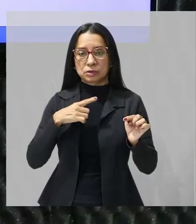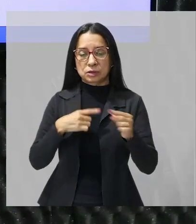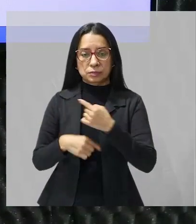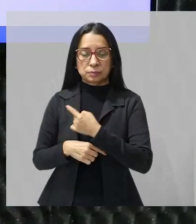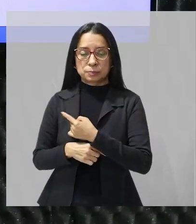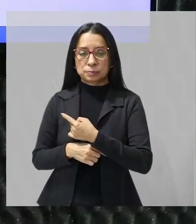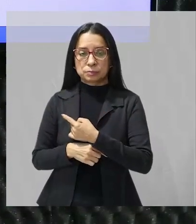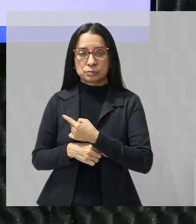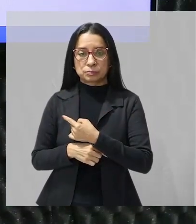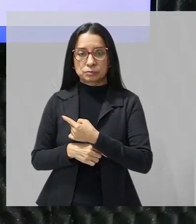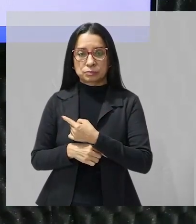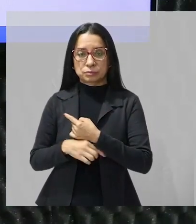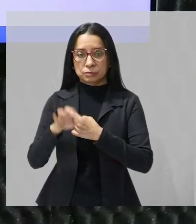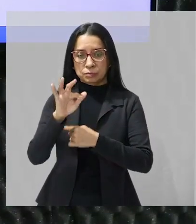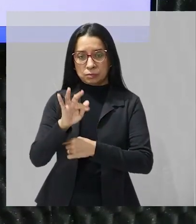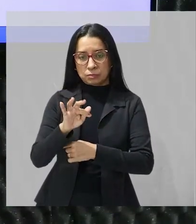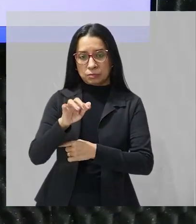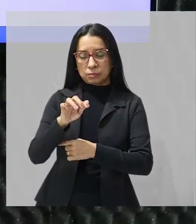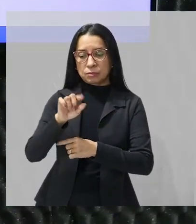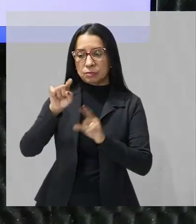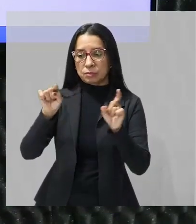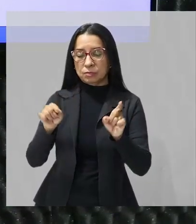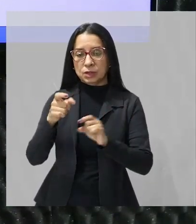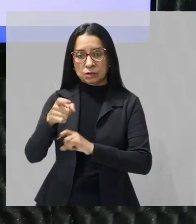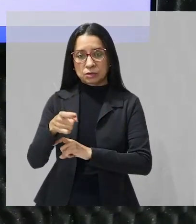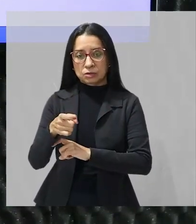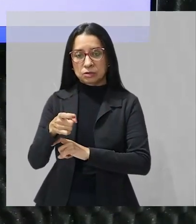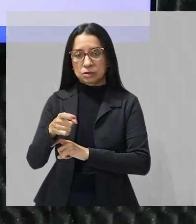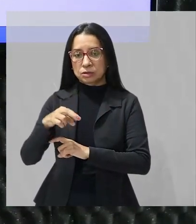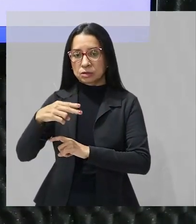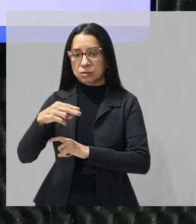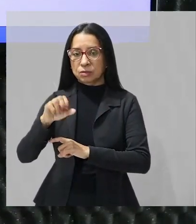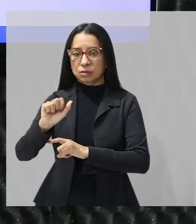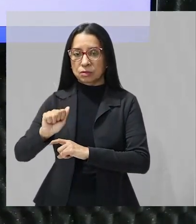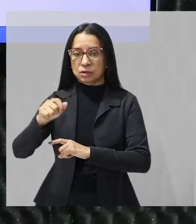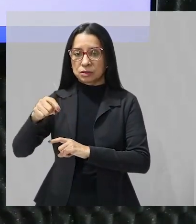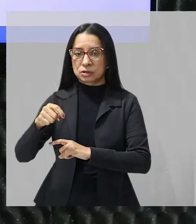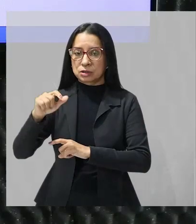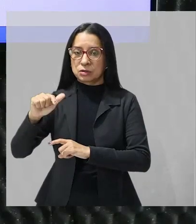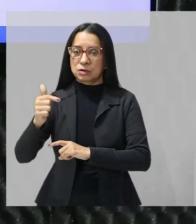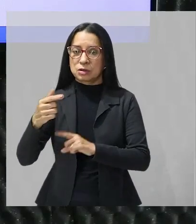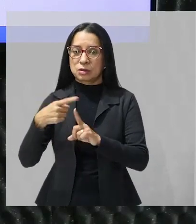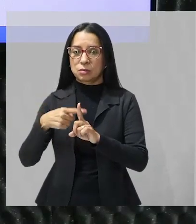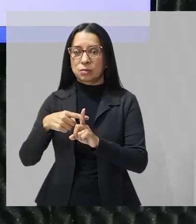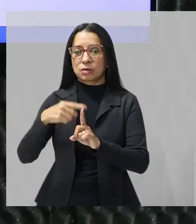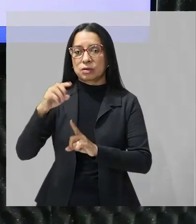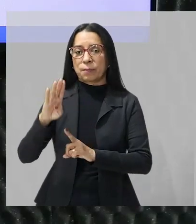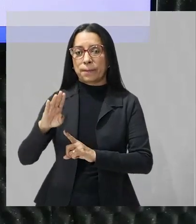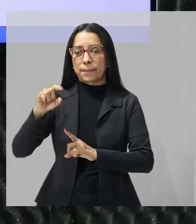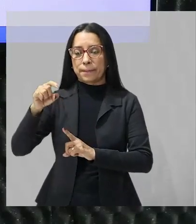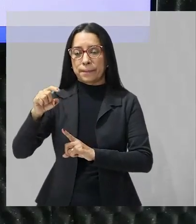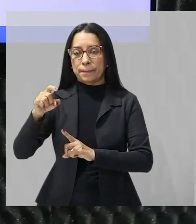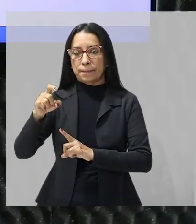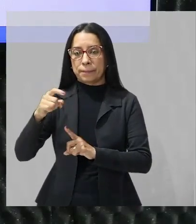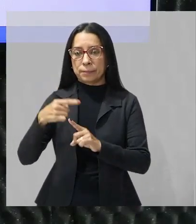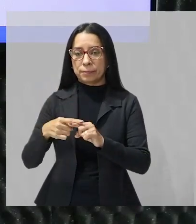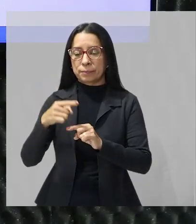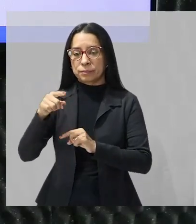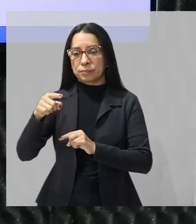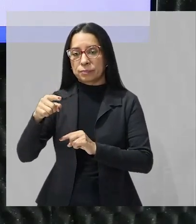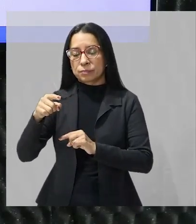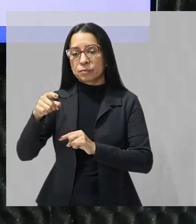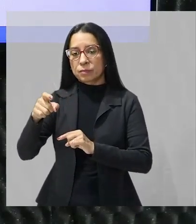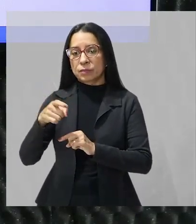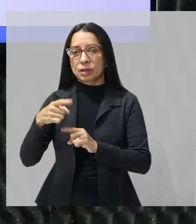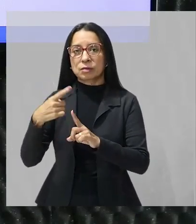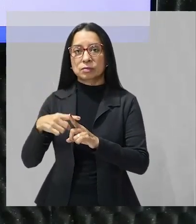formato: f de x igual a ax ao quadrado mais b vezes x mais c. E aí, lembre, a, b